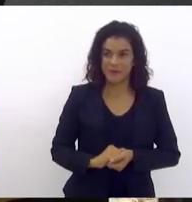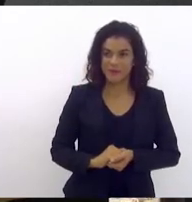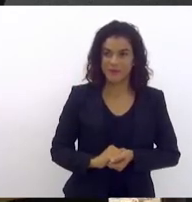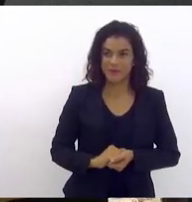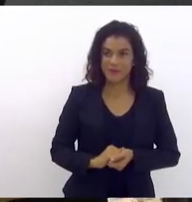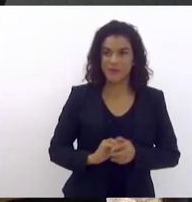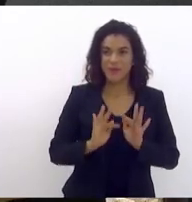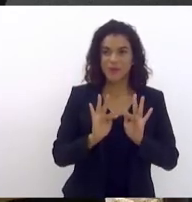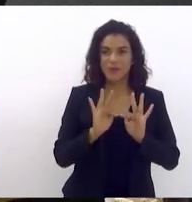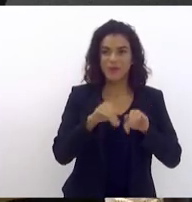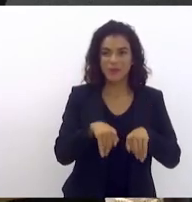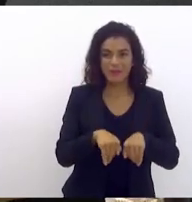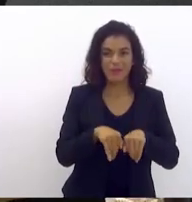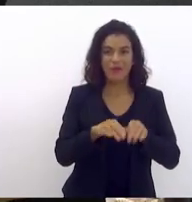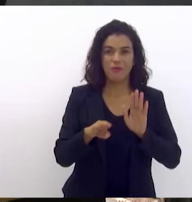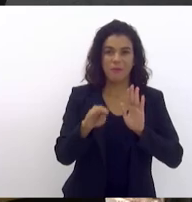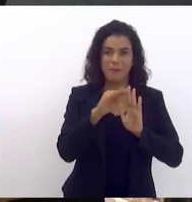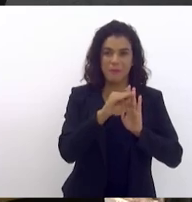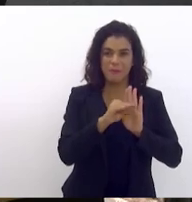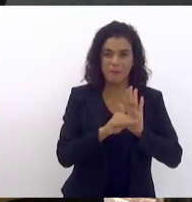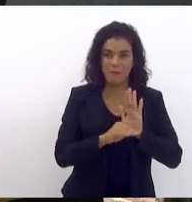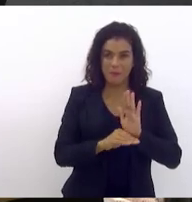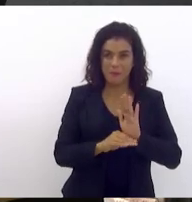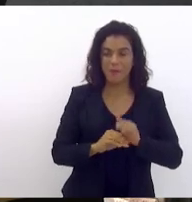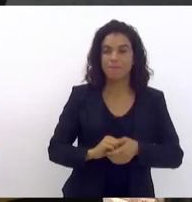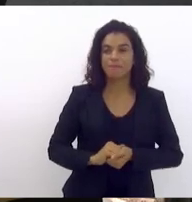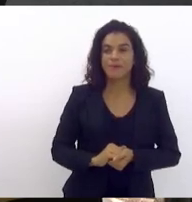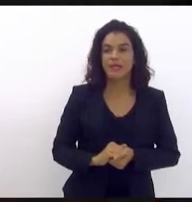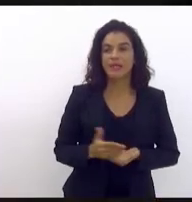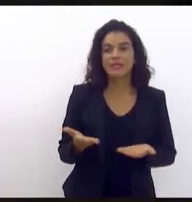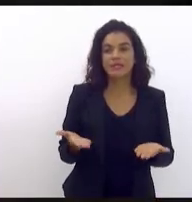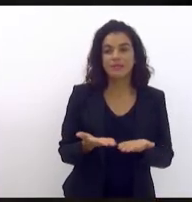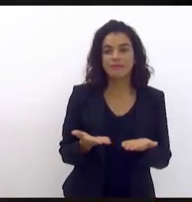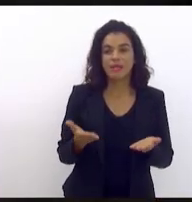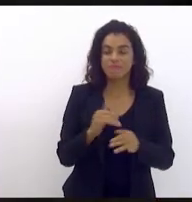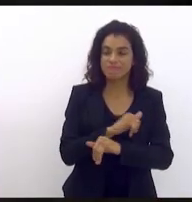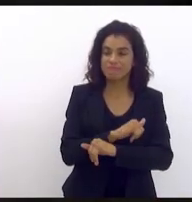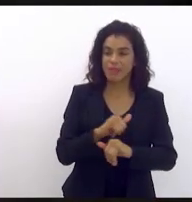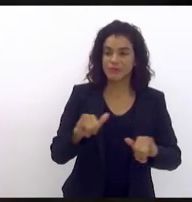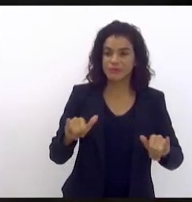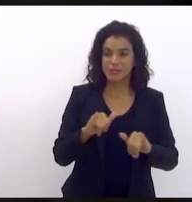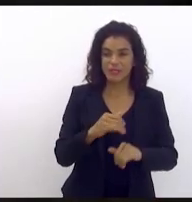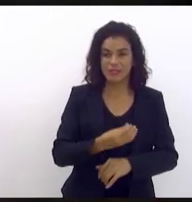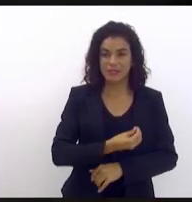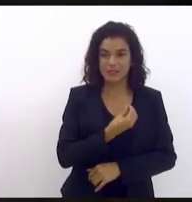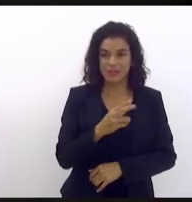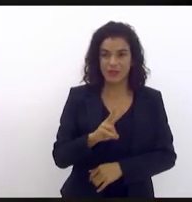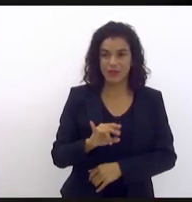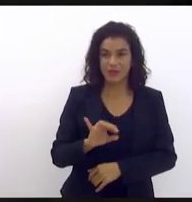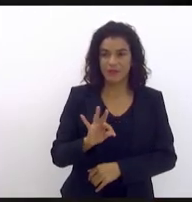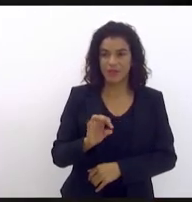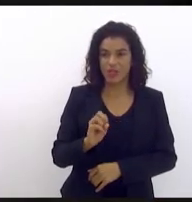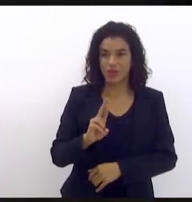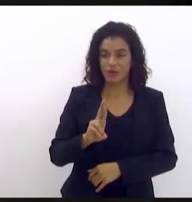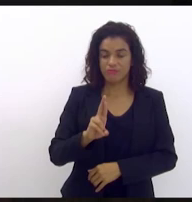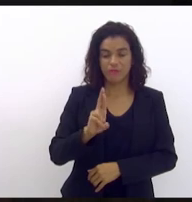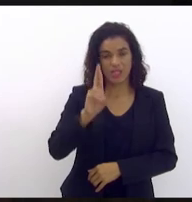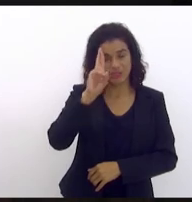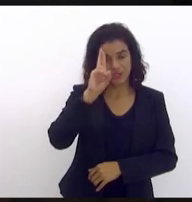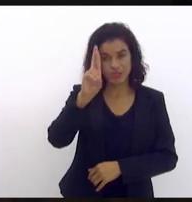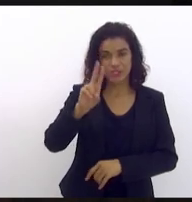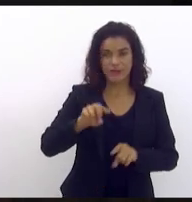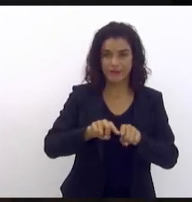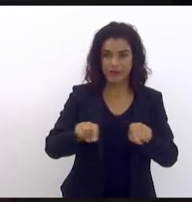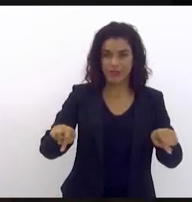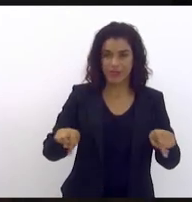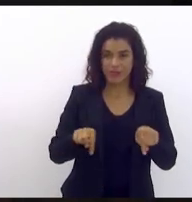sobre os seus pedidos e gostaria também de anunciar a presença do Vitor Ribeiro que é chefe de gabinete do